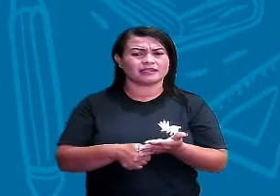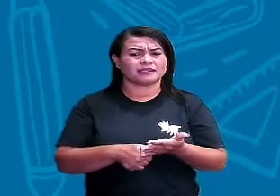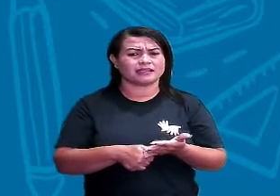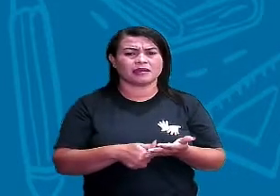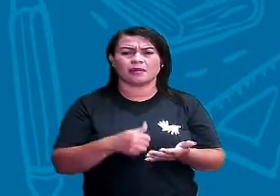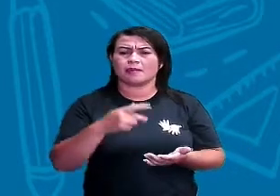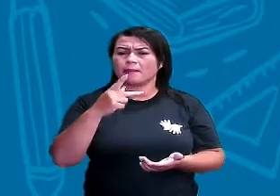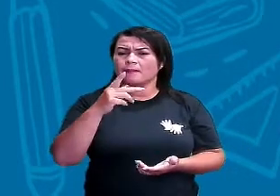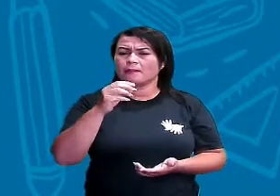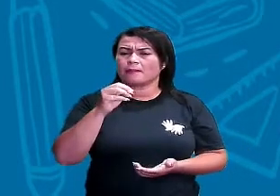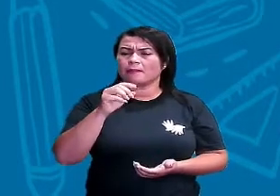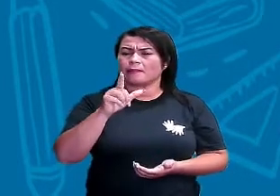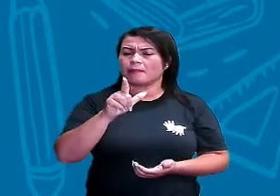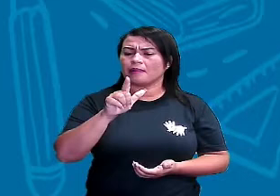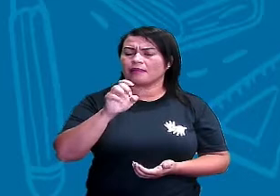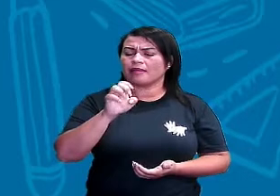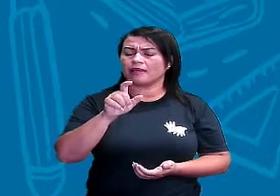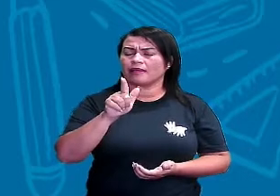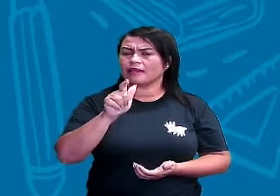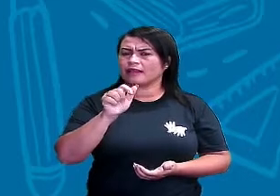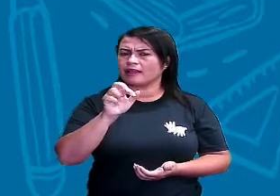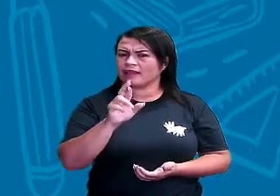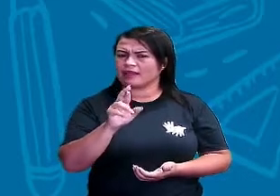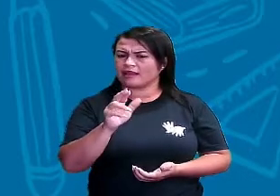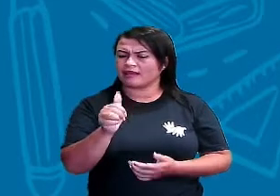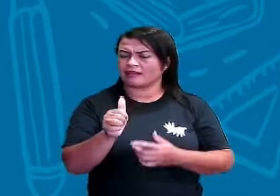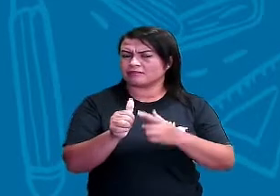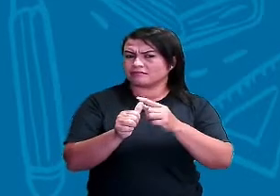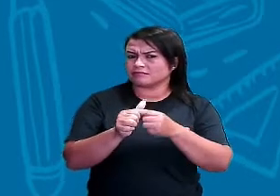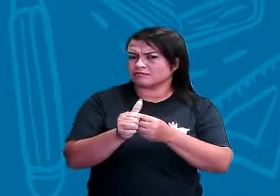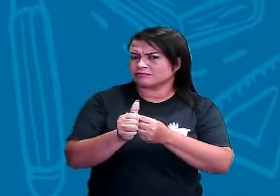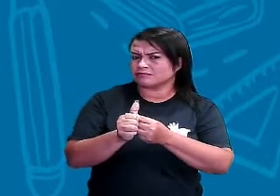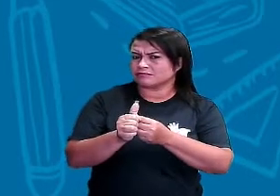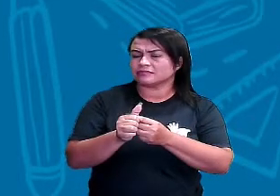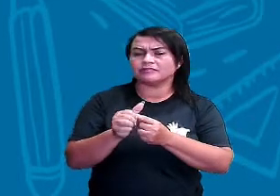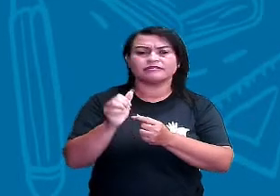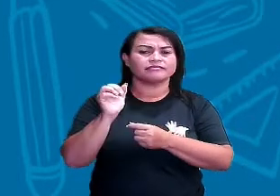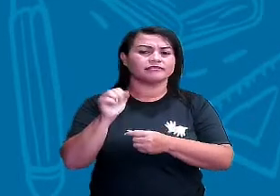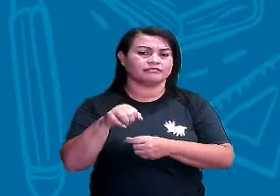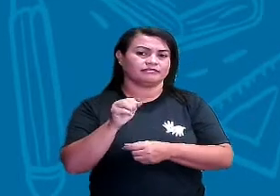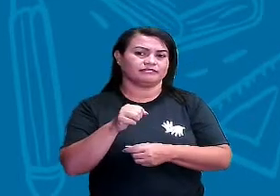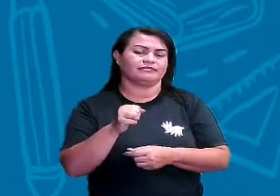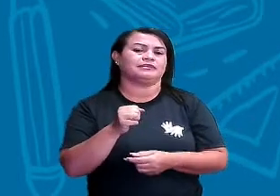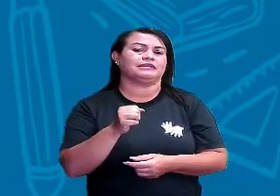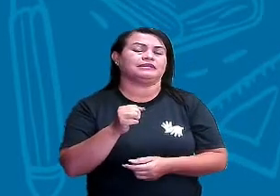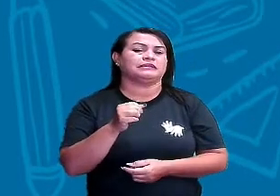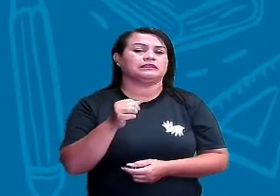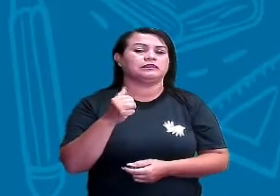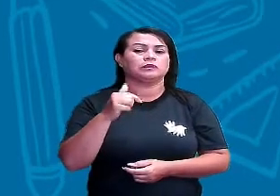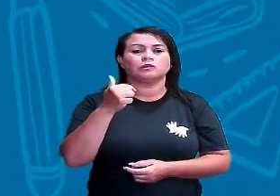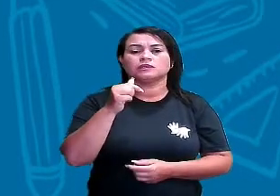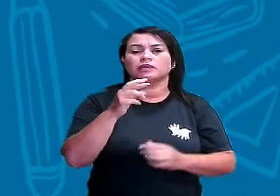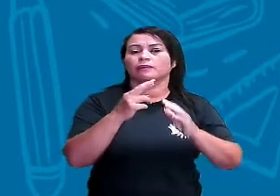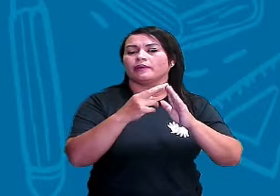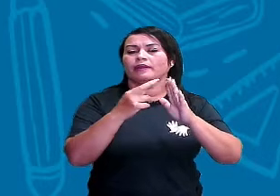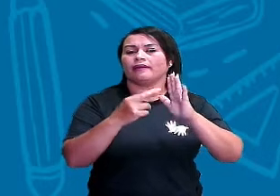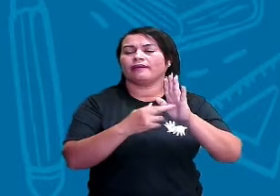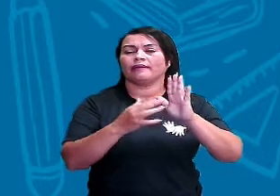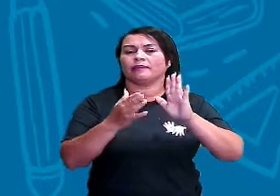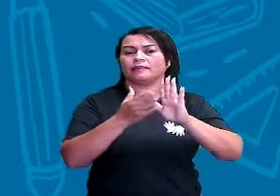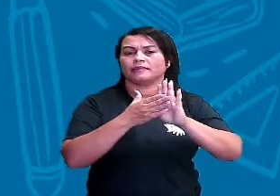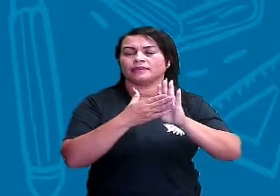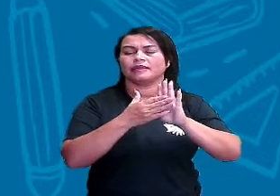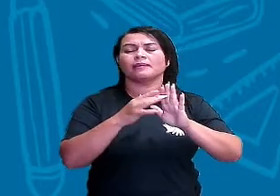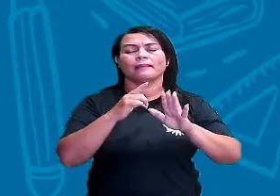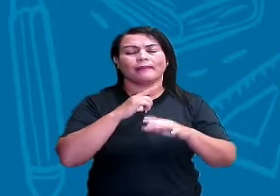Polegar, me lembra polegadas. Isso, gente. Não é padronizada, mas ainda tem unidades comuns